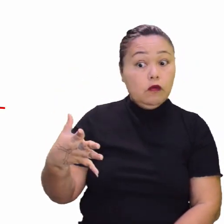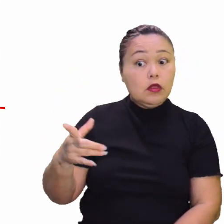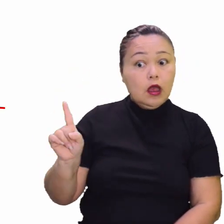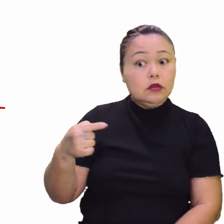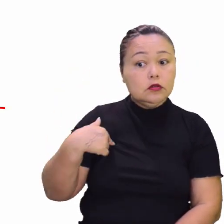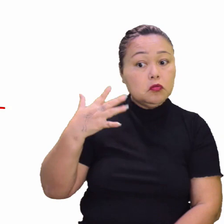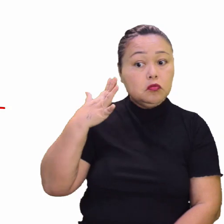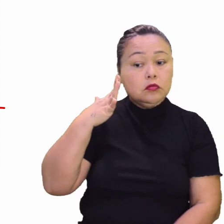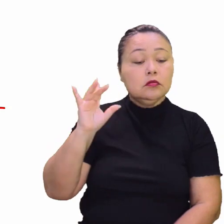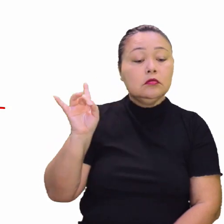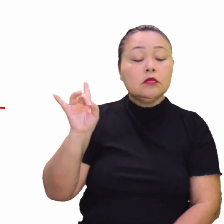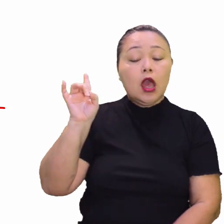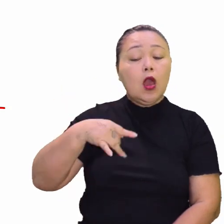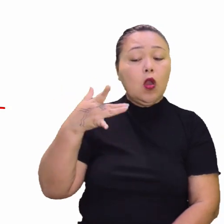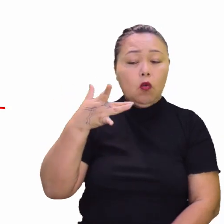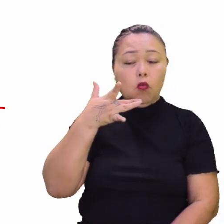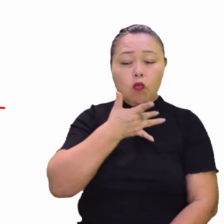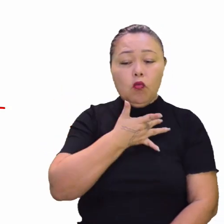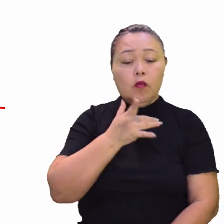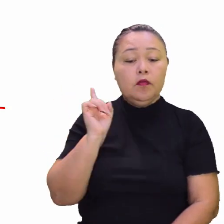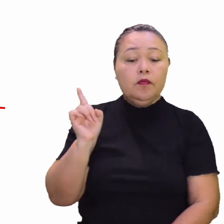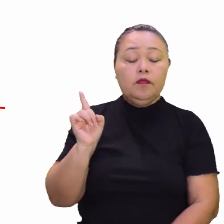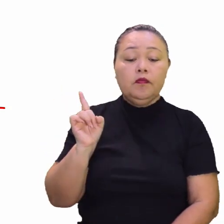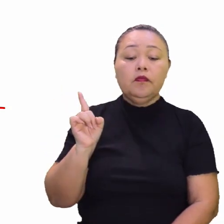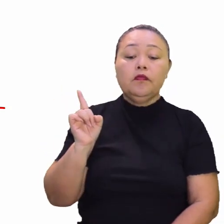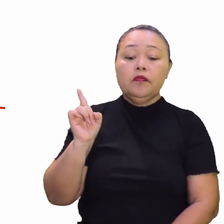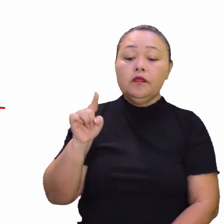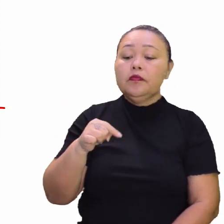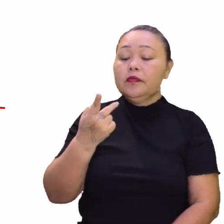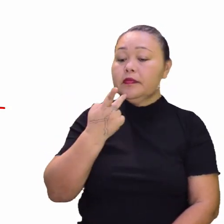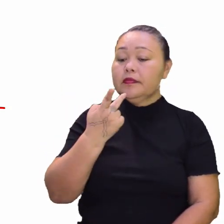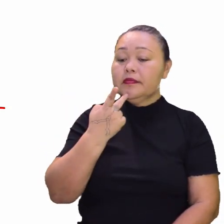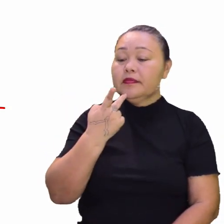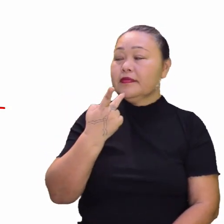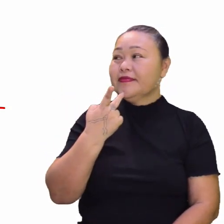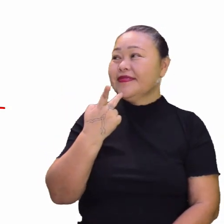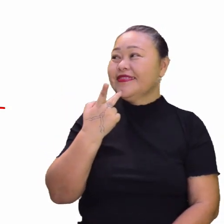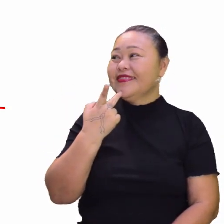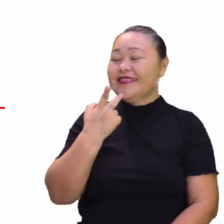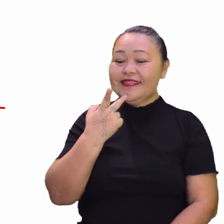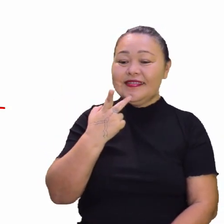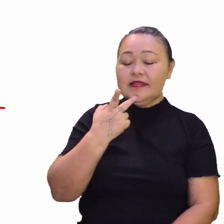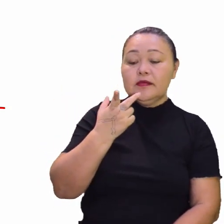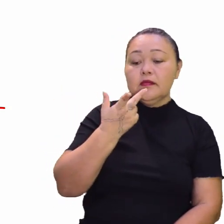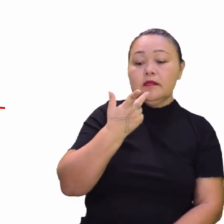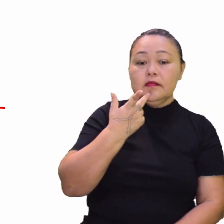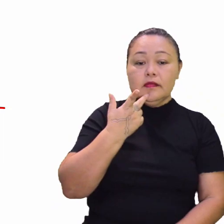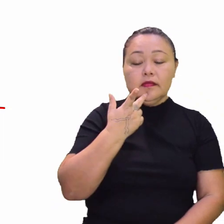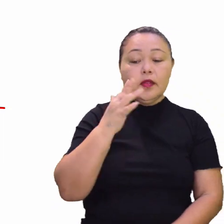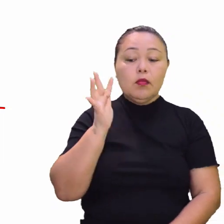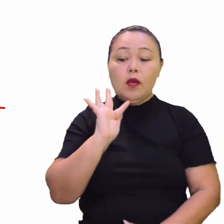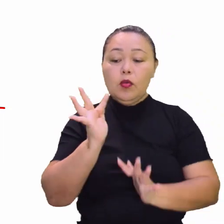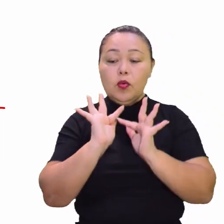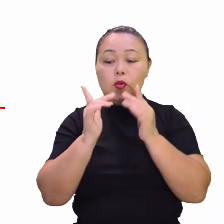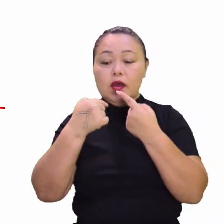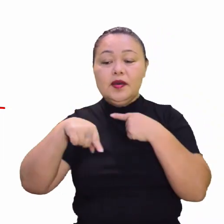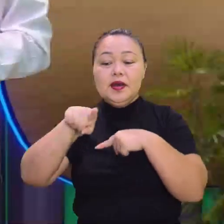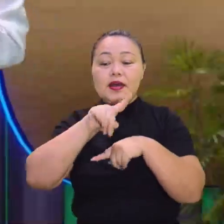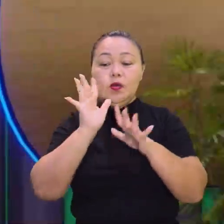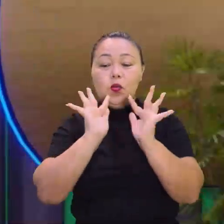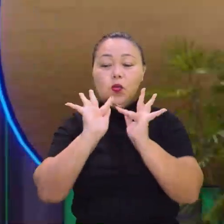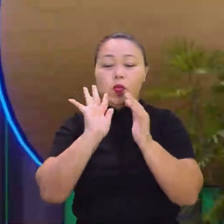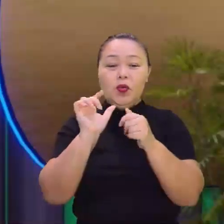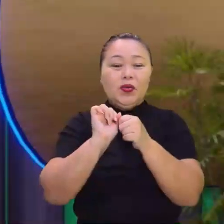mim. É muito gostoso. Inclusive, Rogério, eu vou contar aqui vou falar uma fofoca só pra ti, ó. Conte